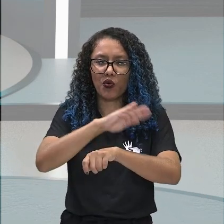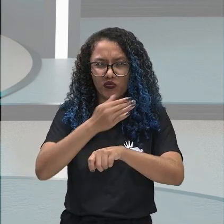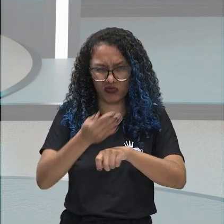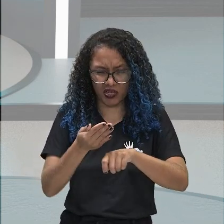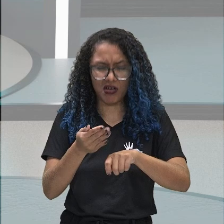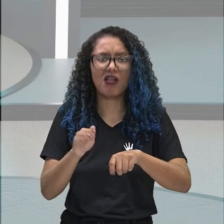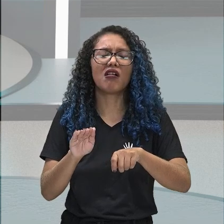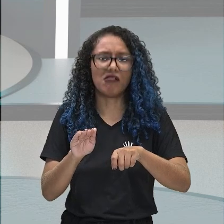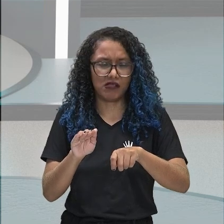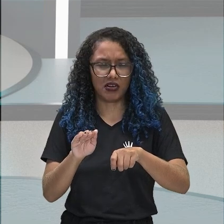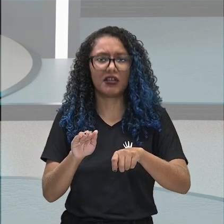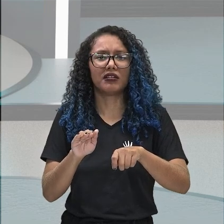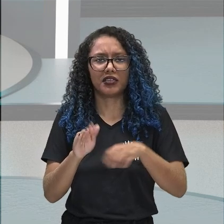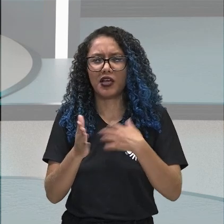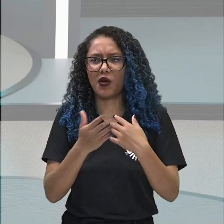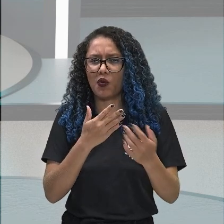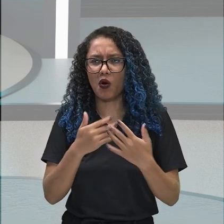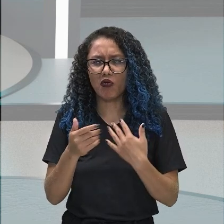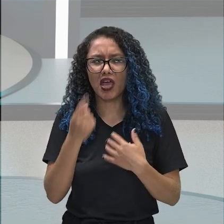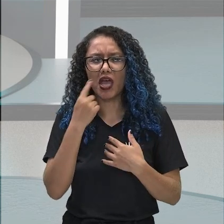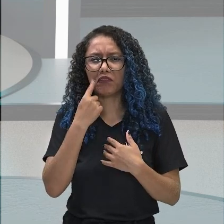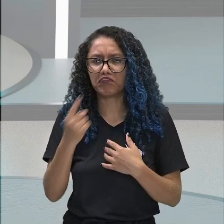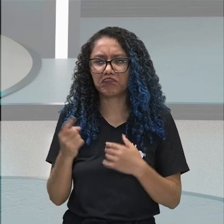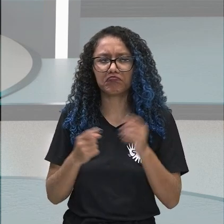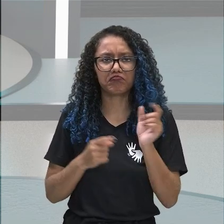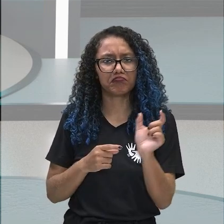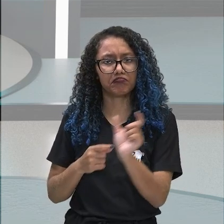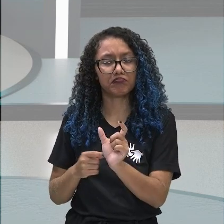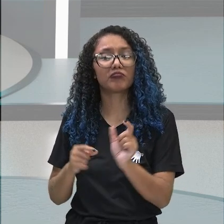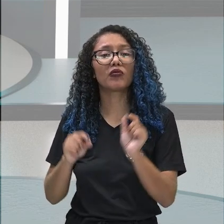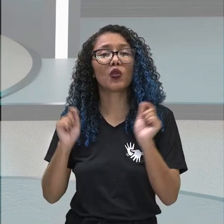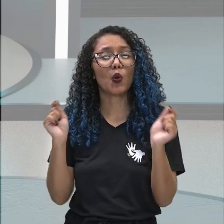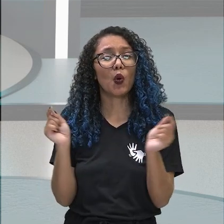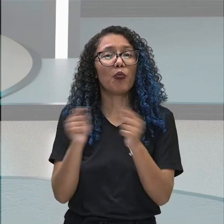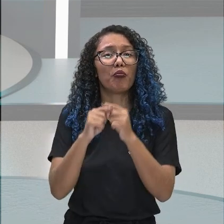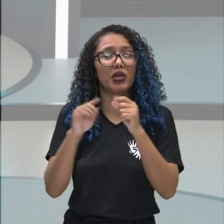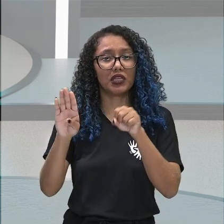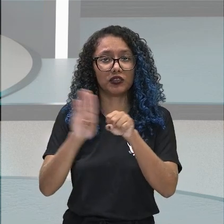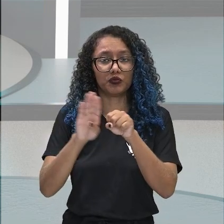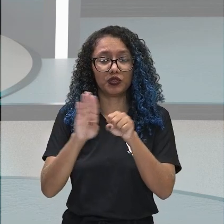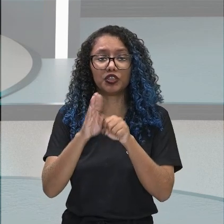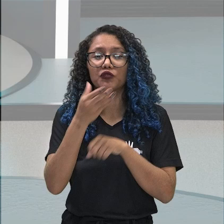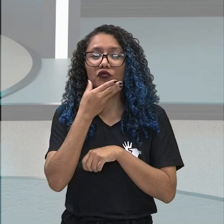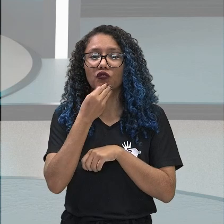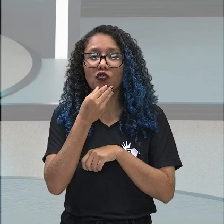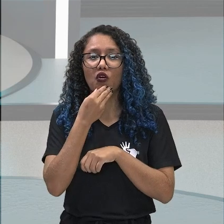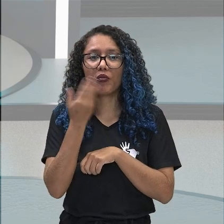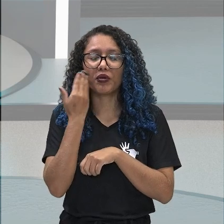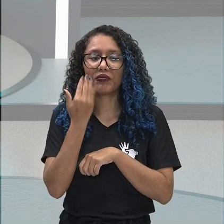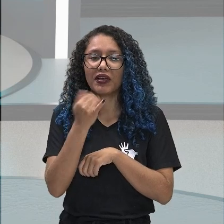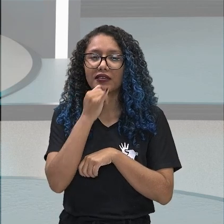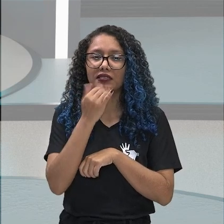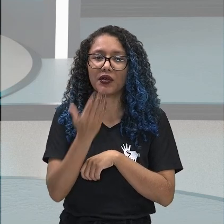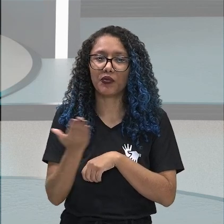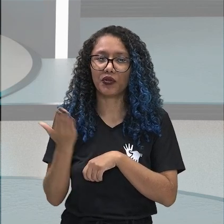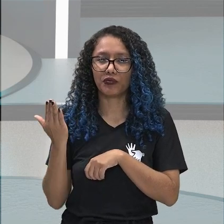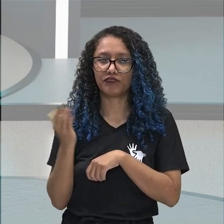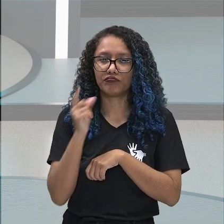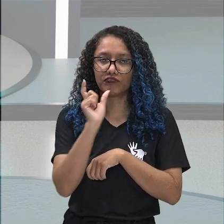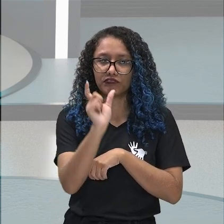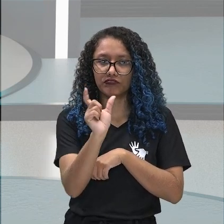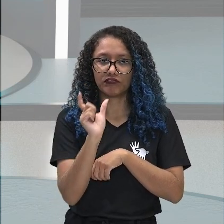ao oceano ou a qualquer montanha, ela será um substantivo masculino. El Atlântico, né,